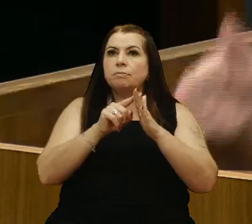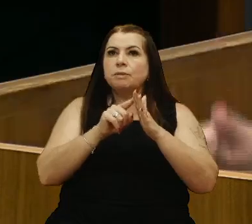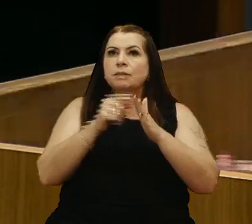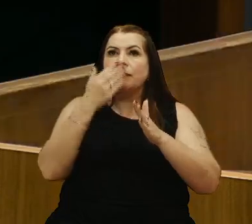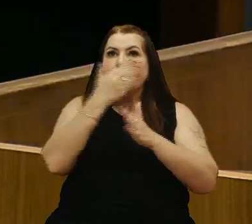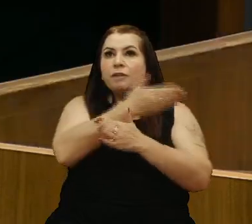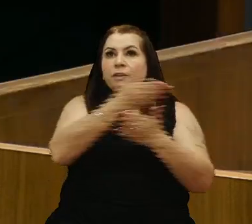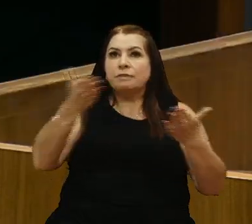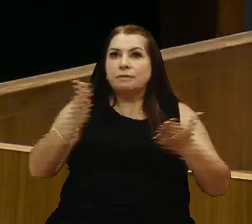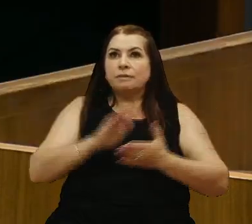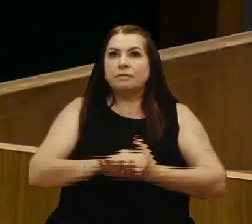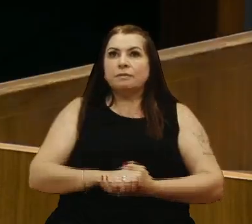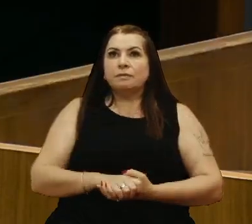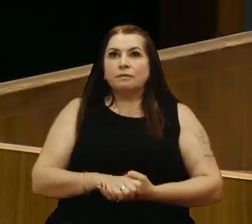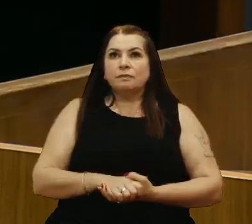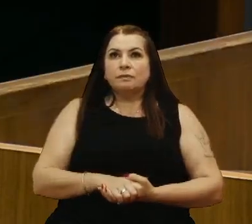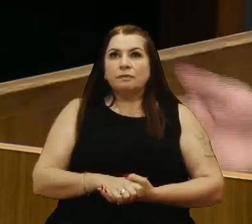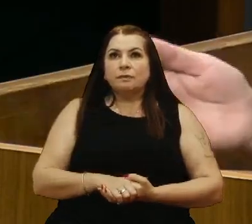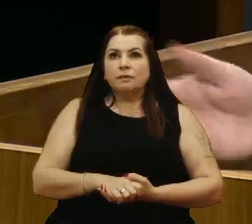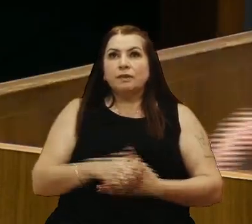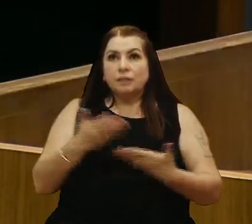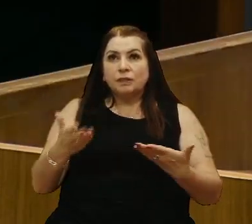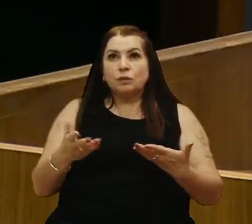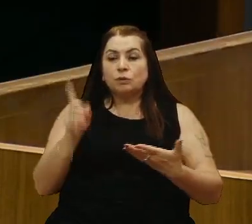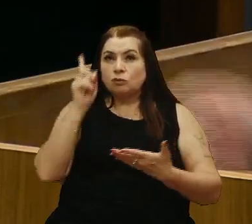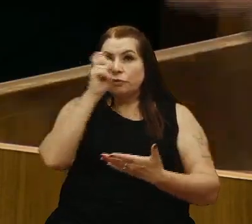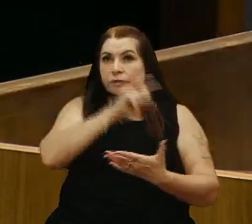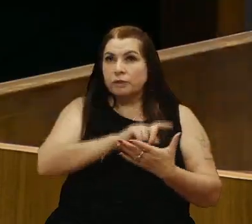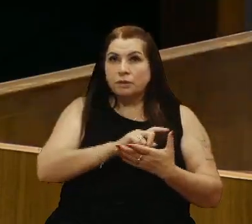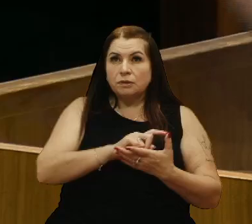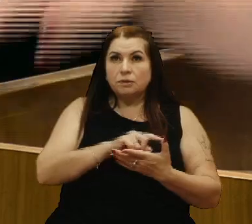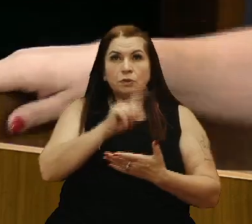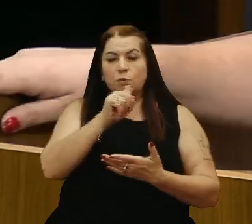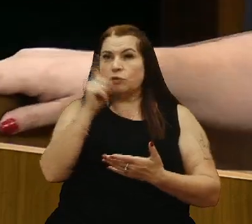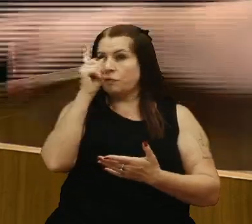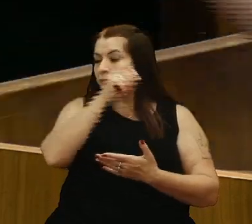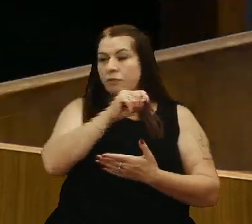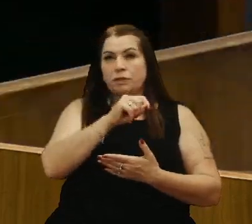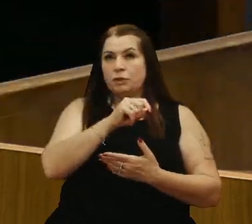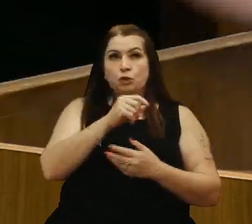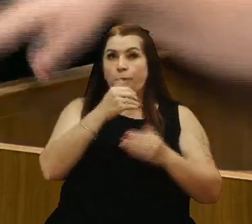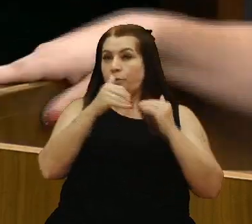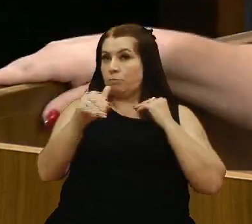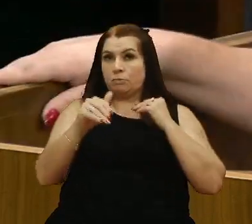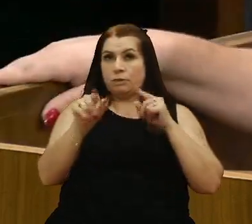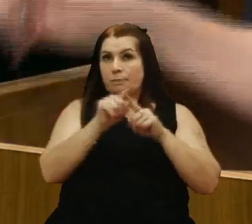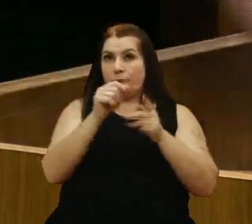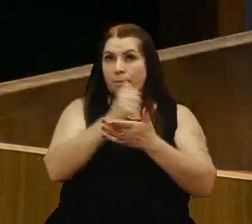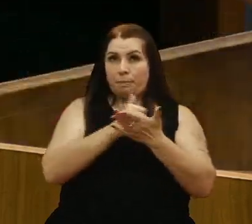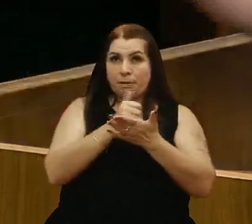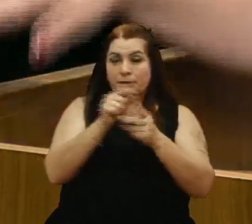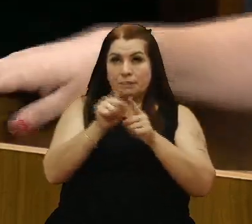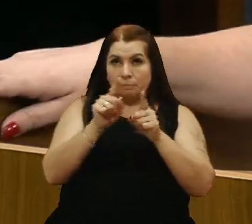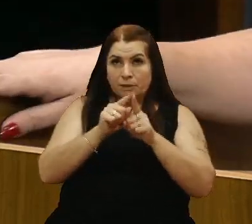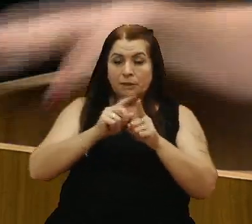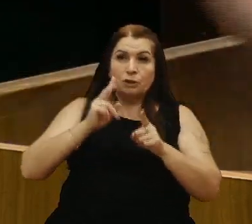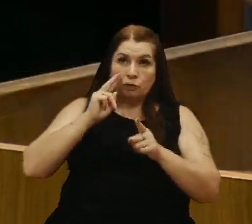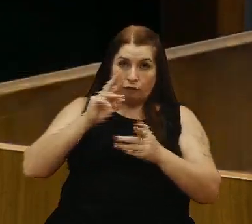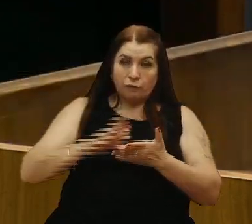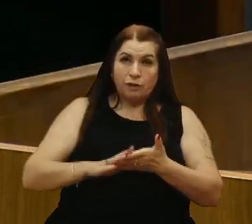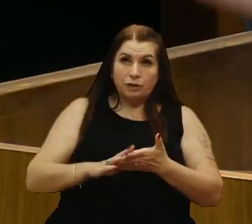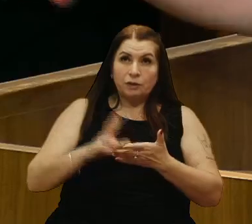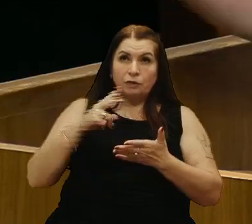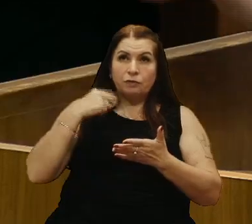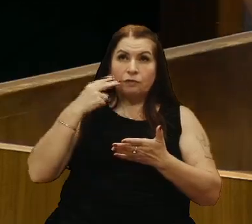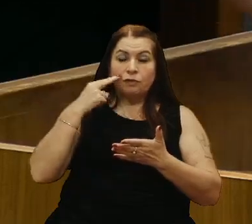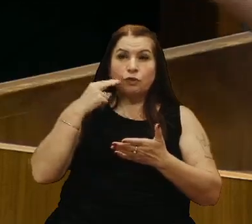palmo na frente do nariz. E isso é difícil, e não é difícil só para a oposição, é difícil para a base também, porque a gente vê o